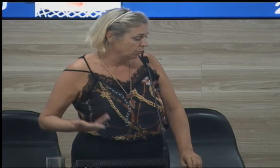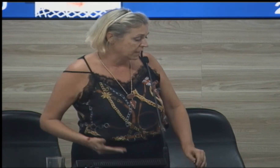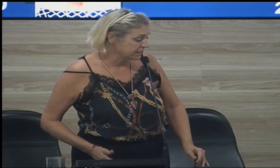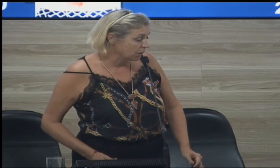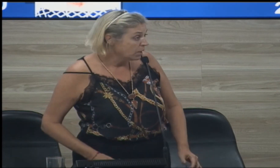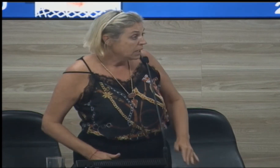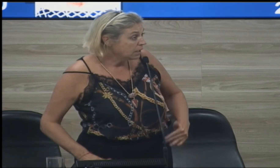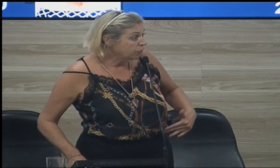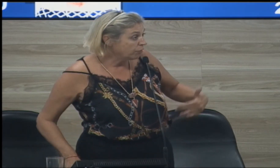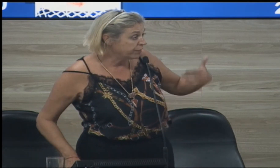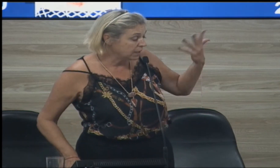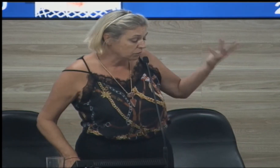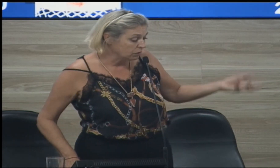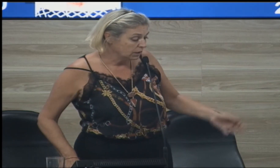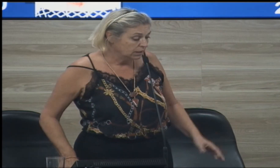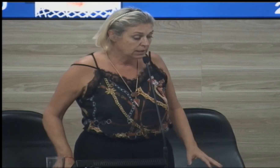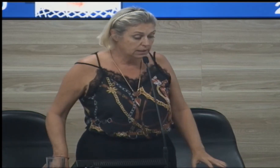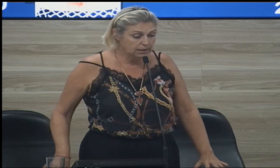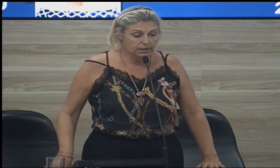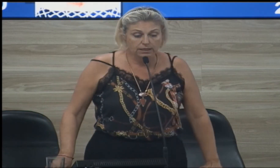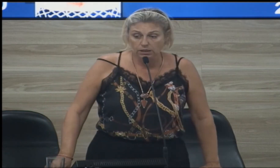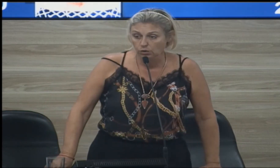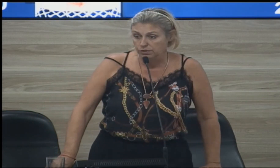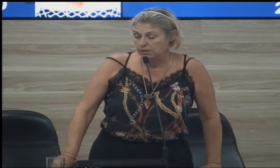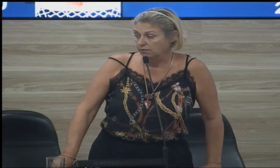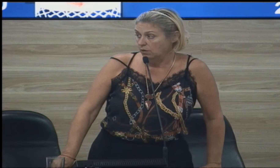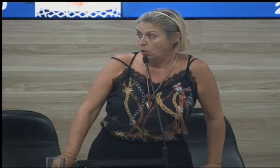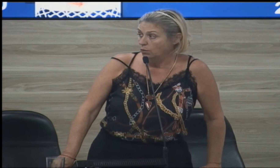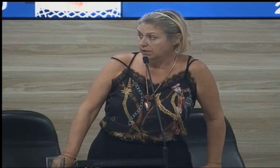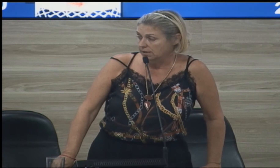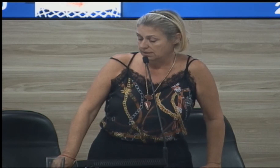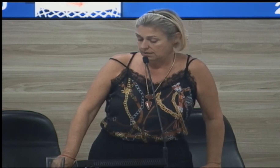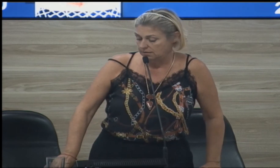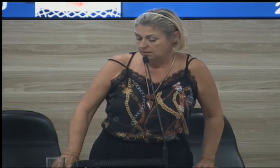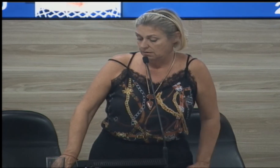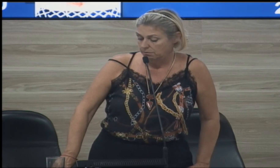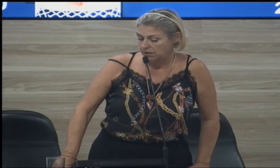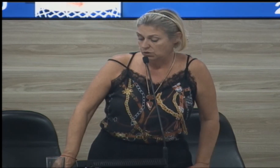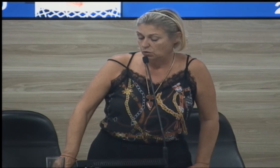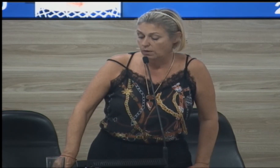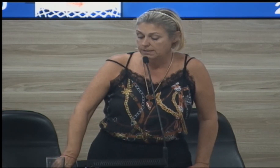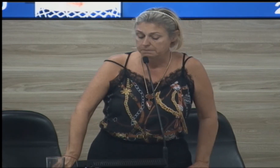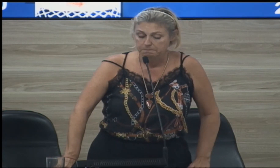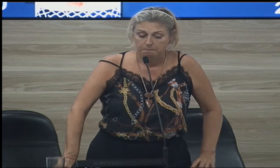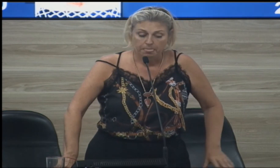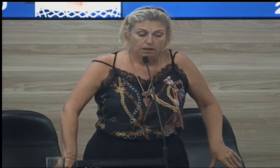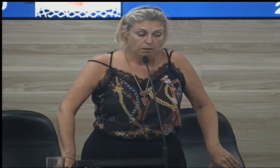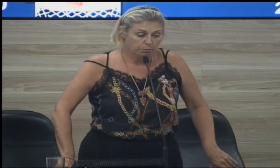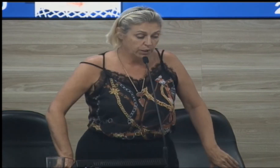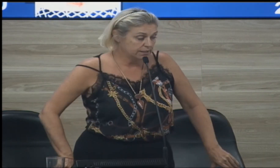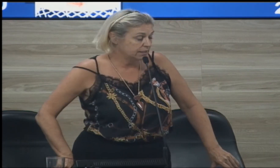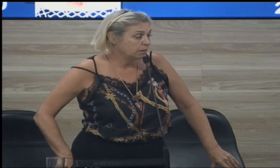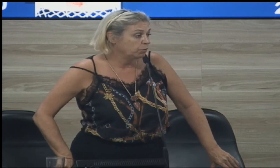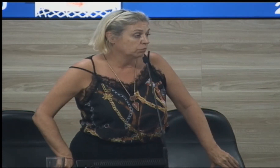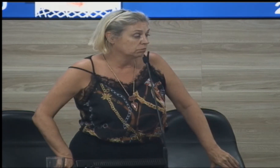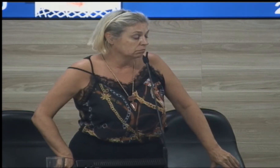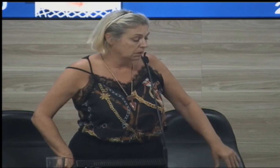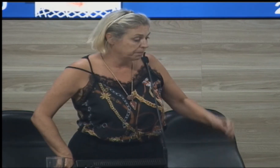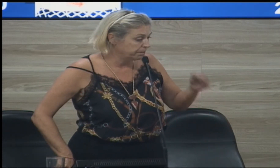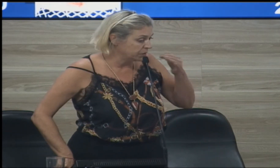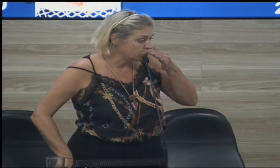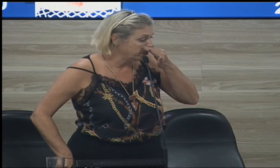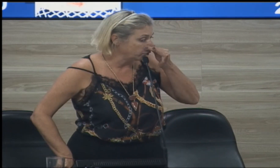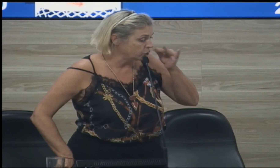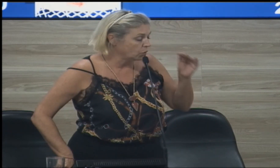sua colocação, envolvendo, inclusive, outras pessoas. Por exemplo,